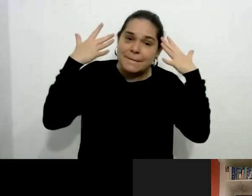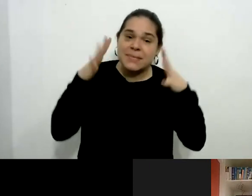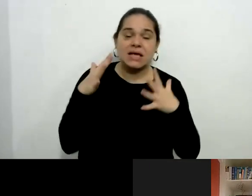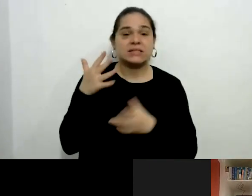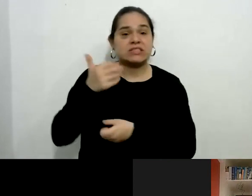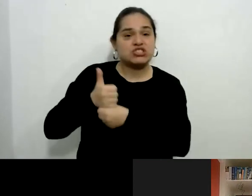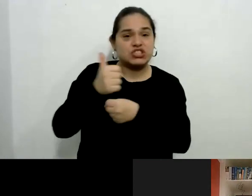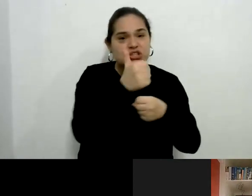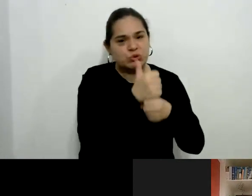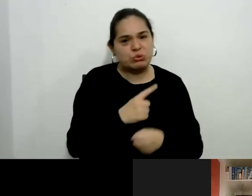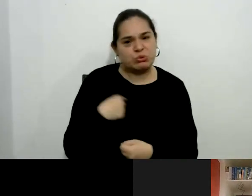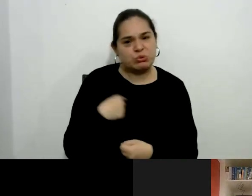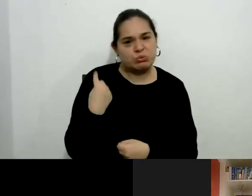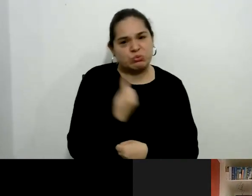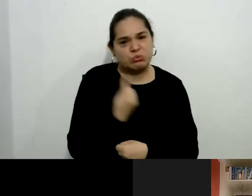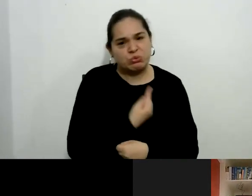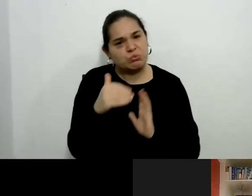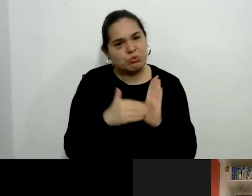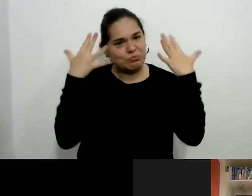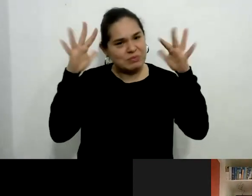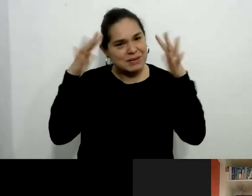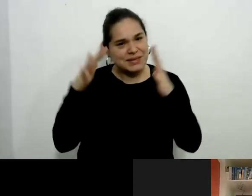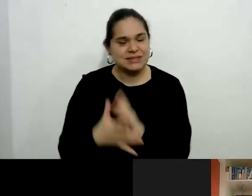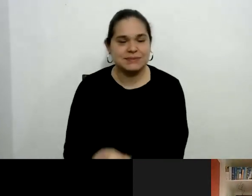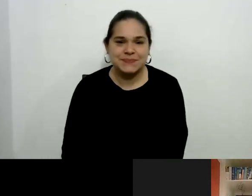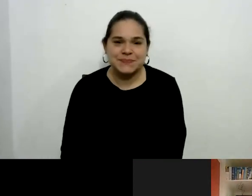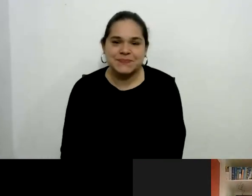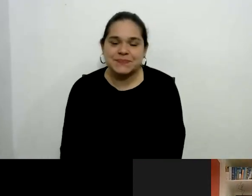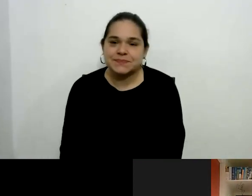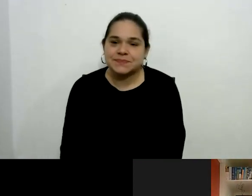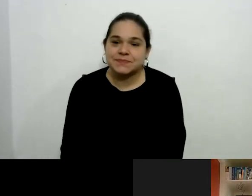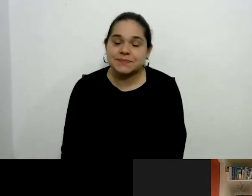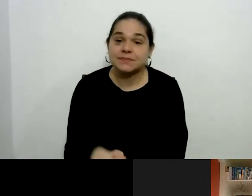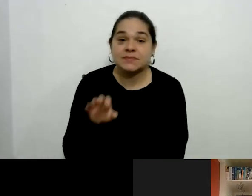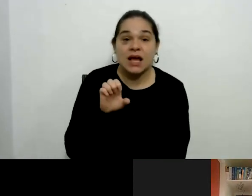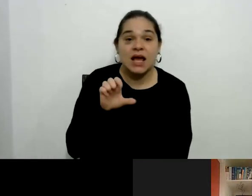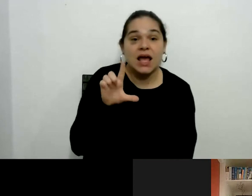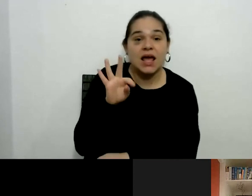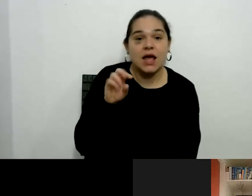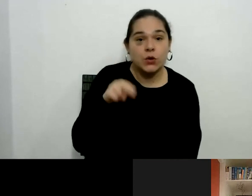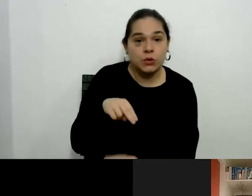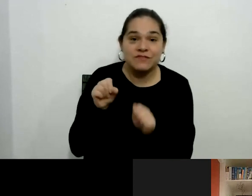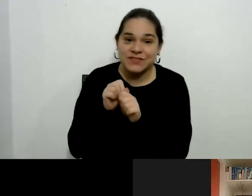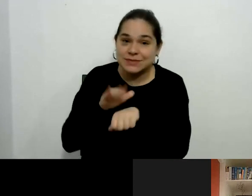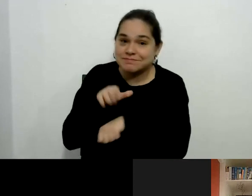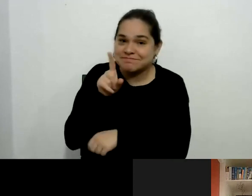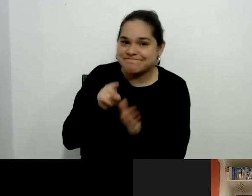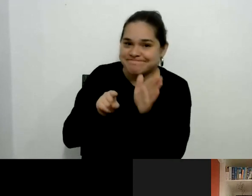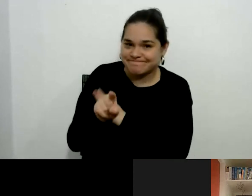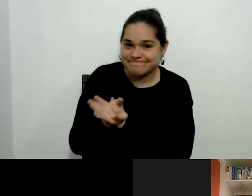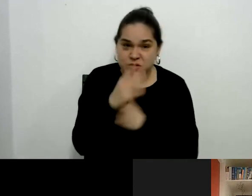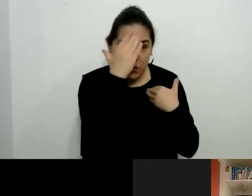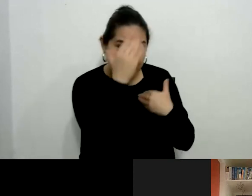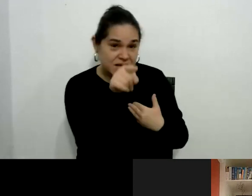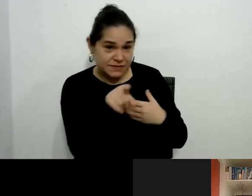e a todos os diretores que estão aí. O Elton fez mais uma pergunta ali, obrigado a você também, Guiara, que sempre junto na